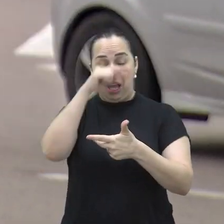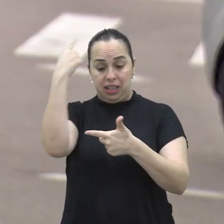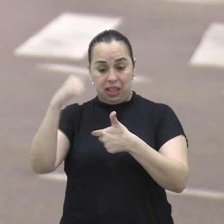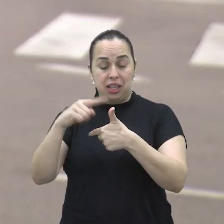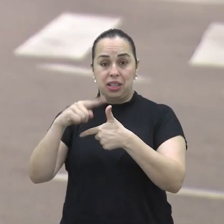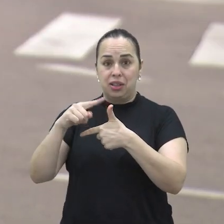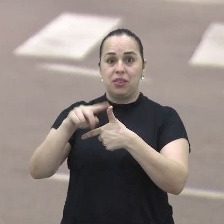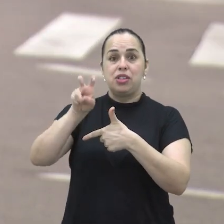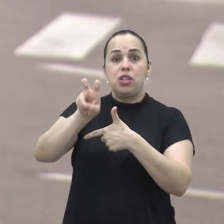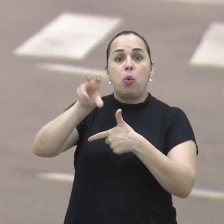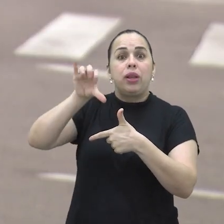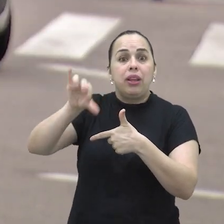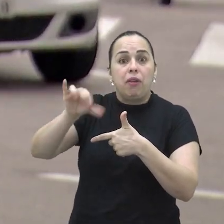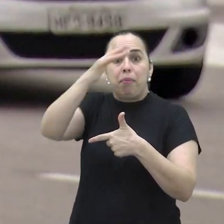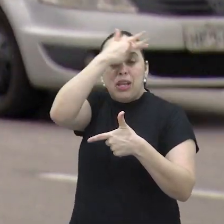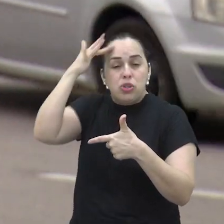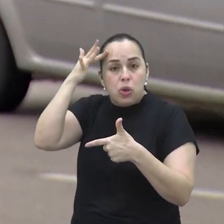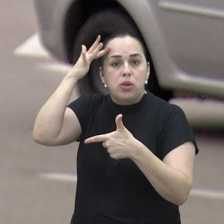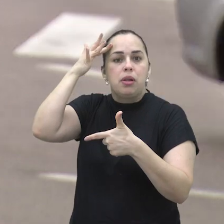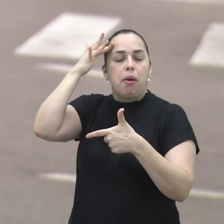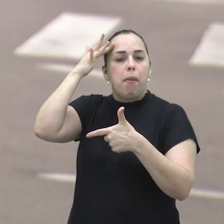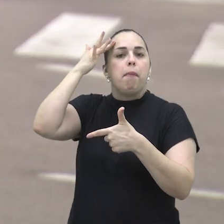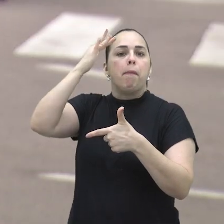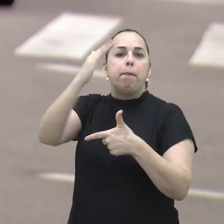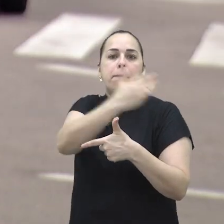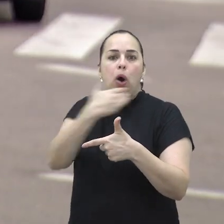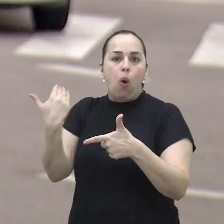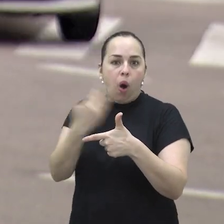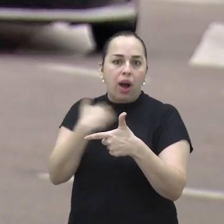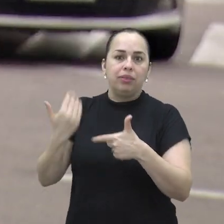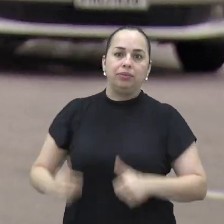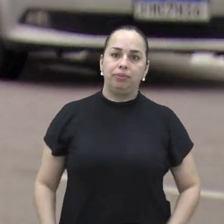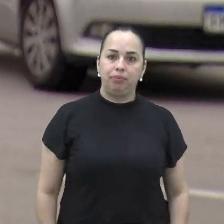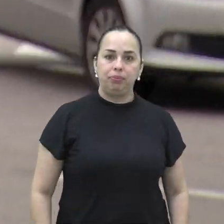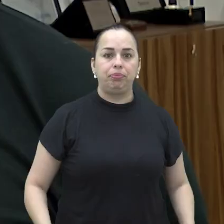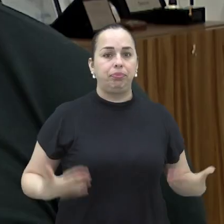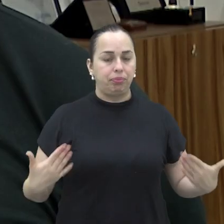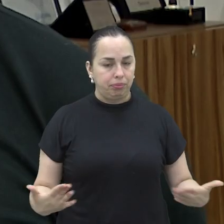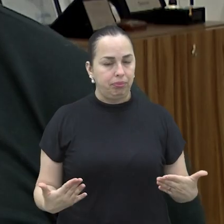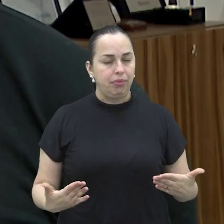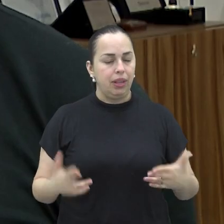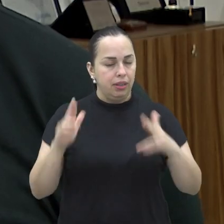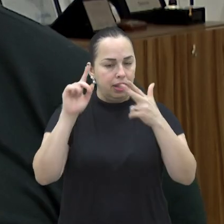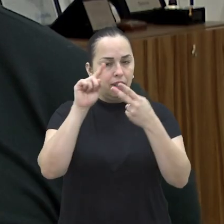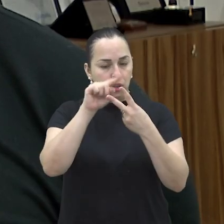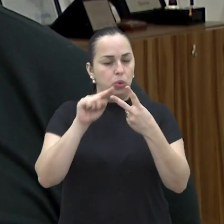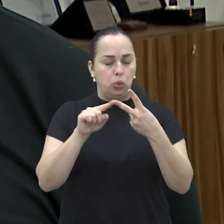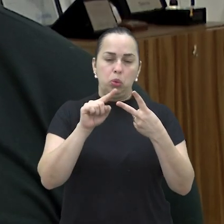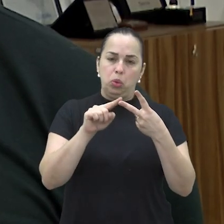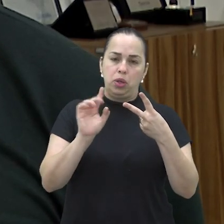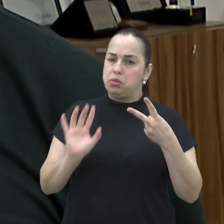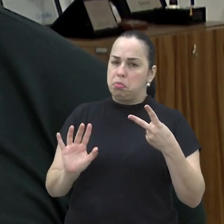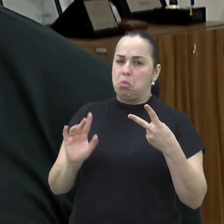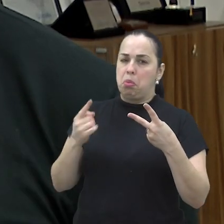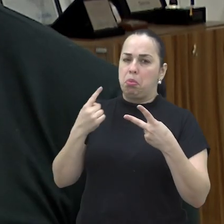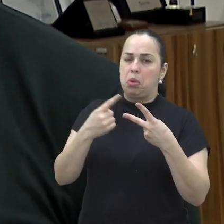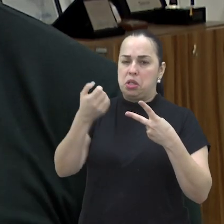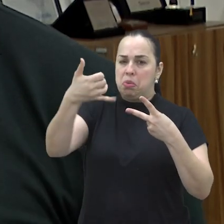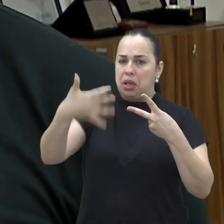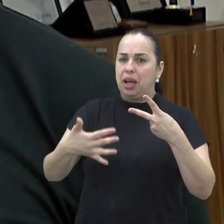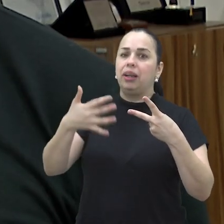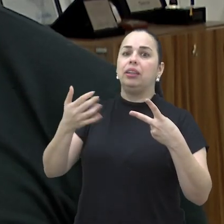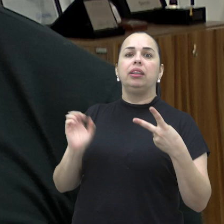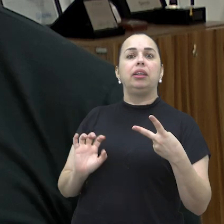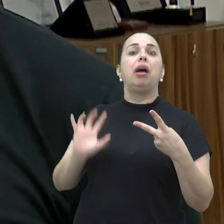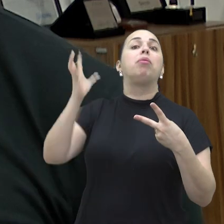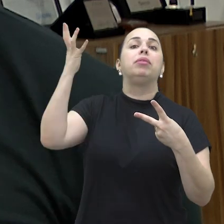lidera o ranking, com 59 óbitos nos primeiros 9 meses do ano. Tem 2 motivos que a gente pode atribuir a esse aumento